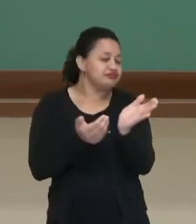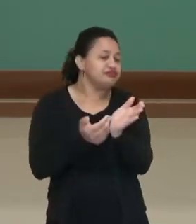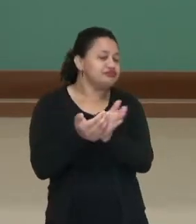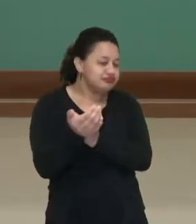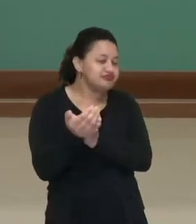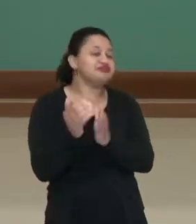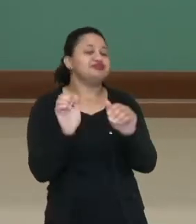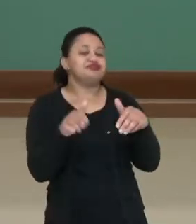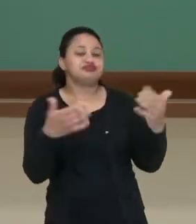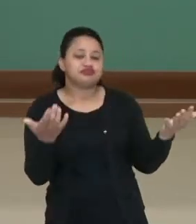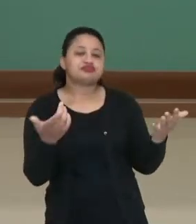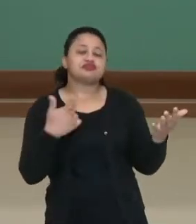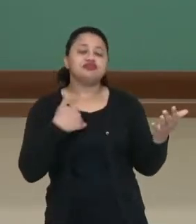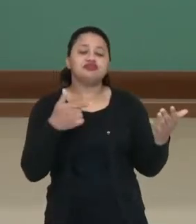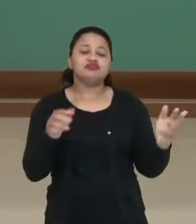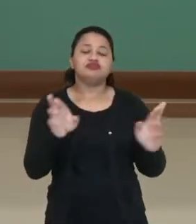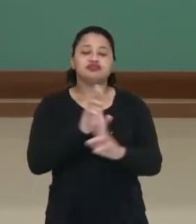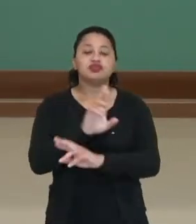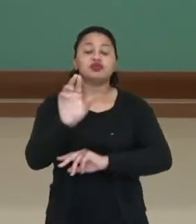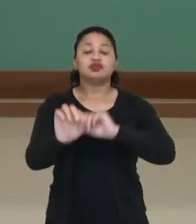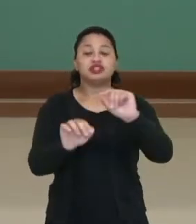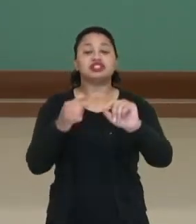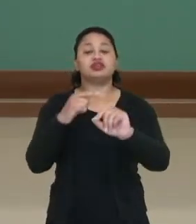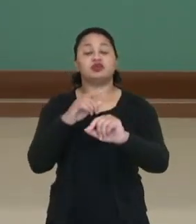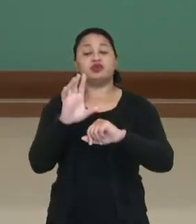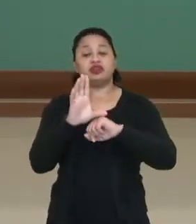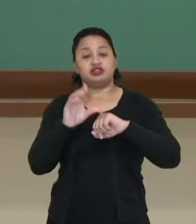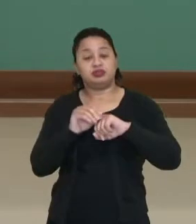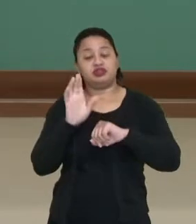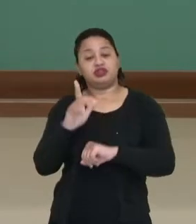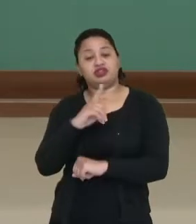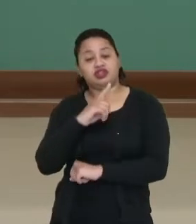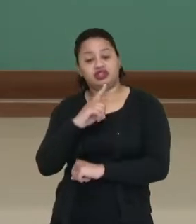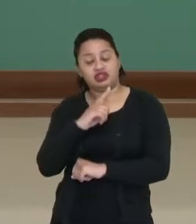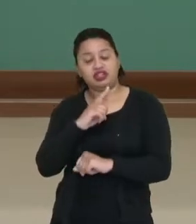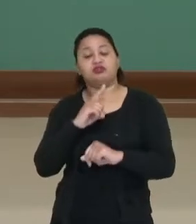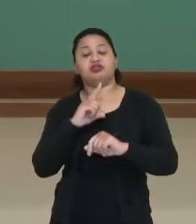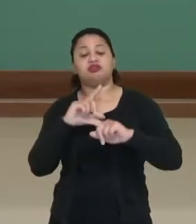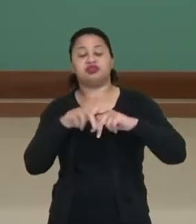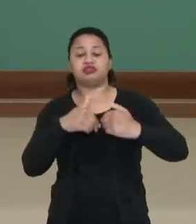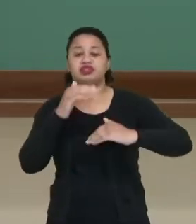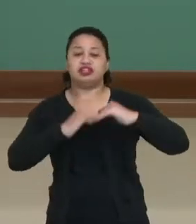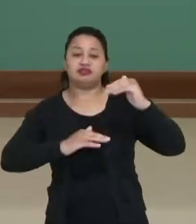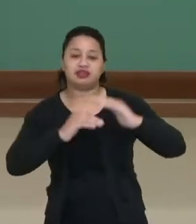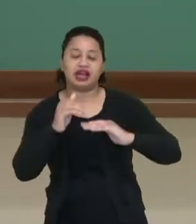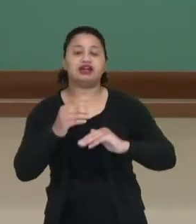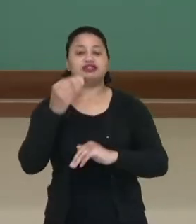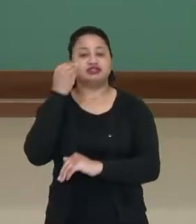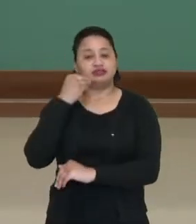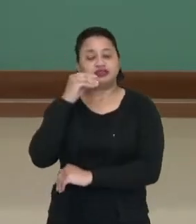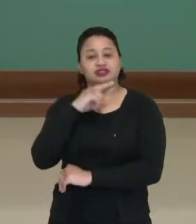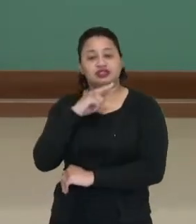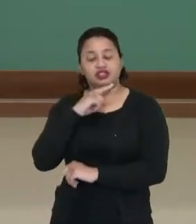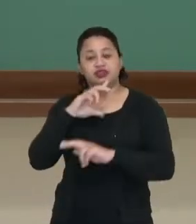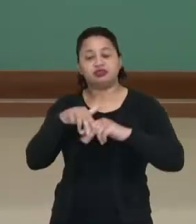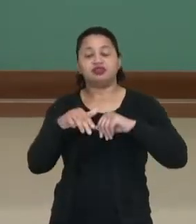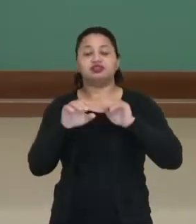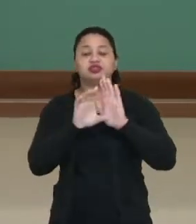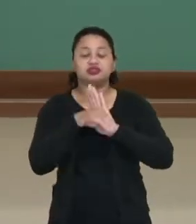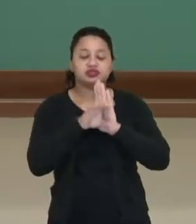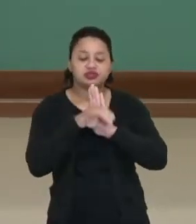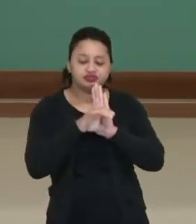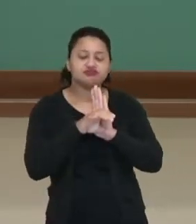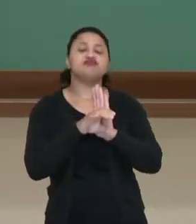a relacionar aquilo que nós já sabemos pela prática, pela vivência, com os conceitos científicos e, no nosso caso aqui,